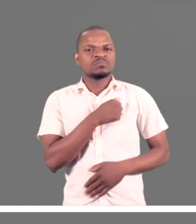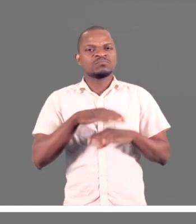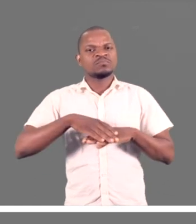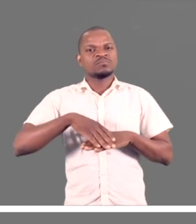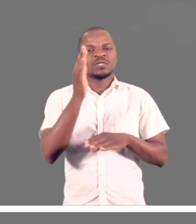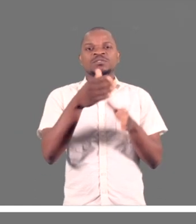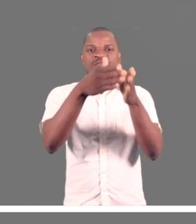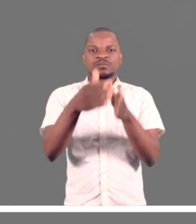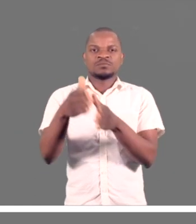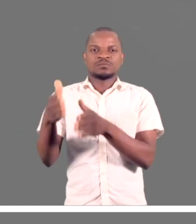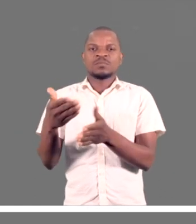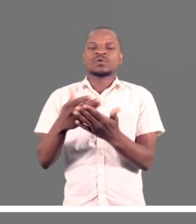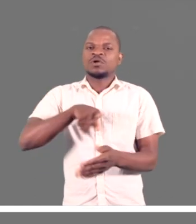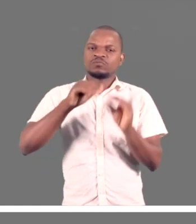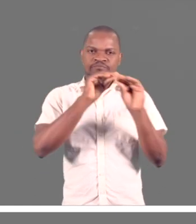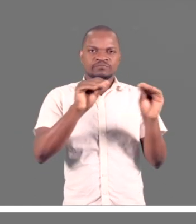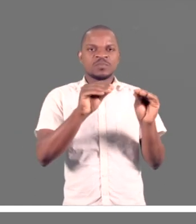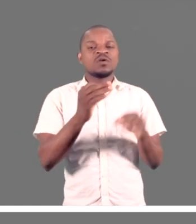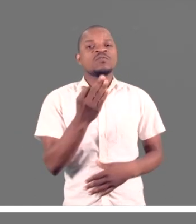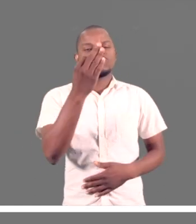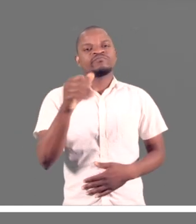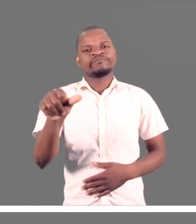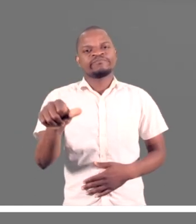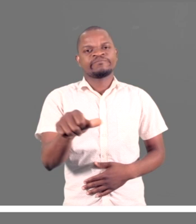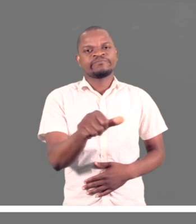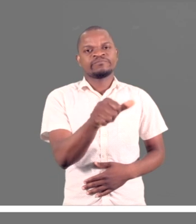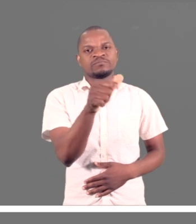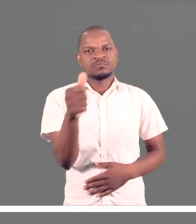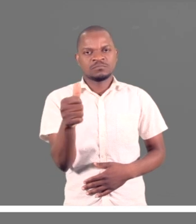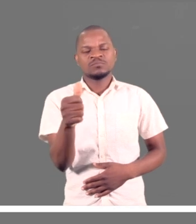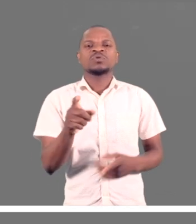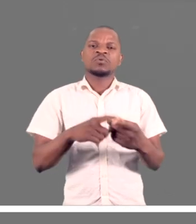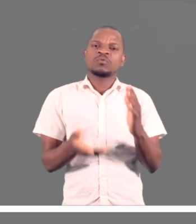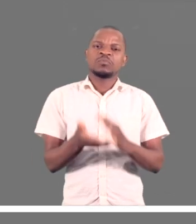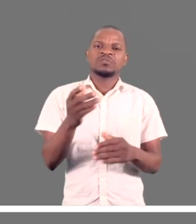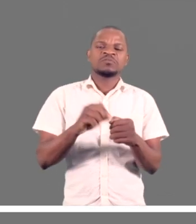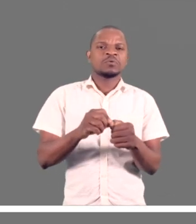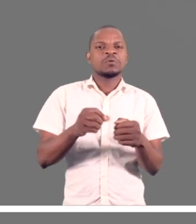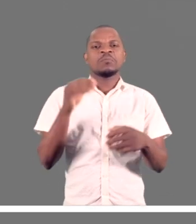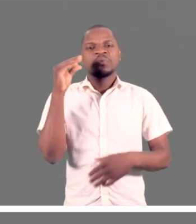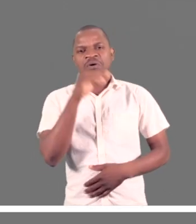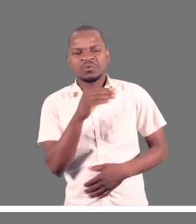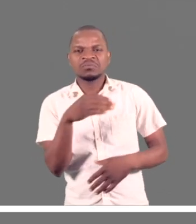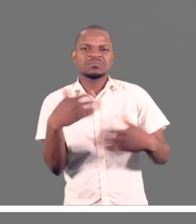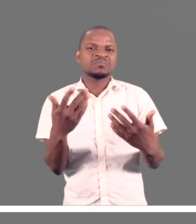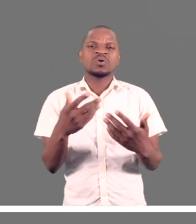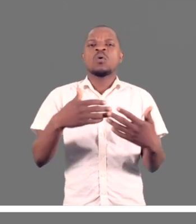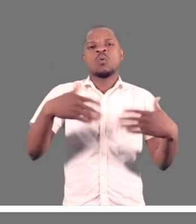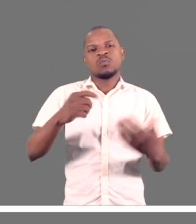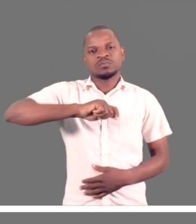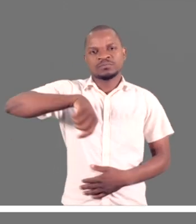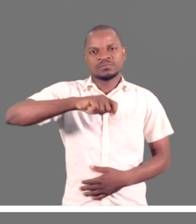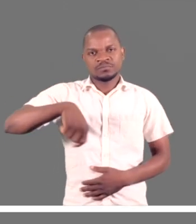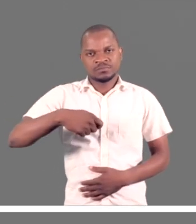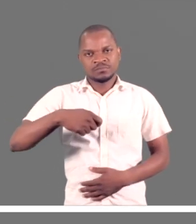cada uma das mulheres. É a minha preferência que eu tenho pelas pessoas que eu tento formar para eles serem amanhã, futuro,